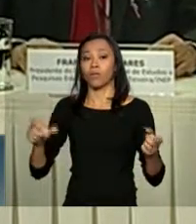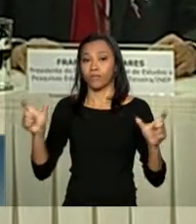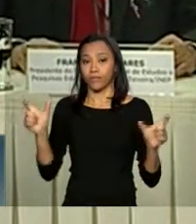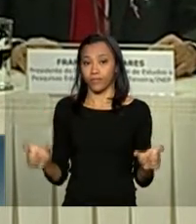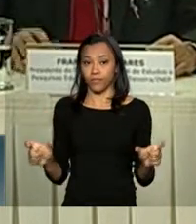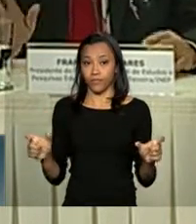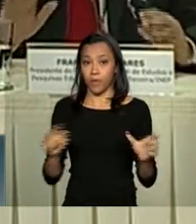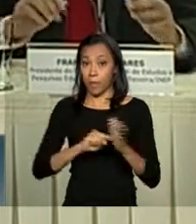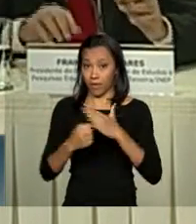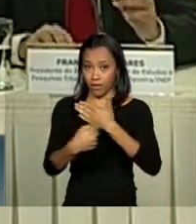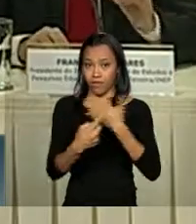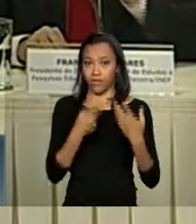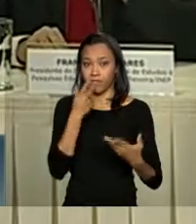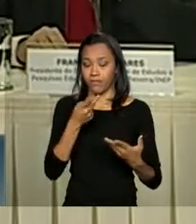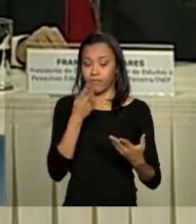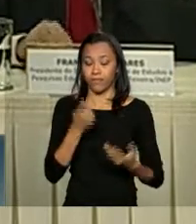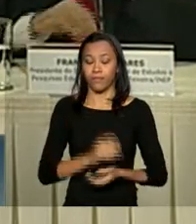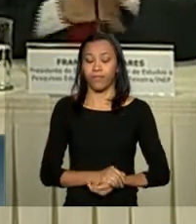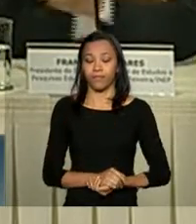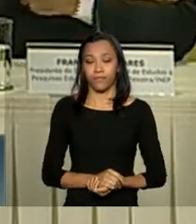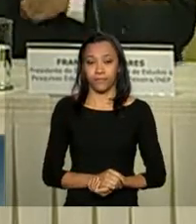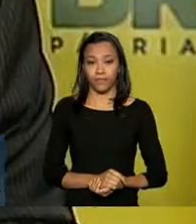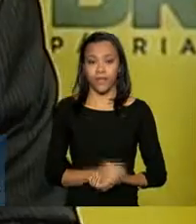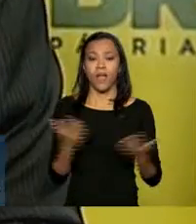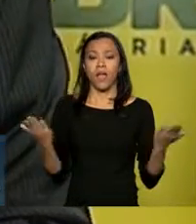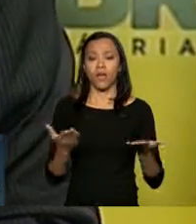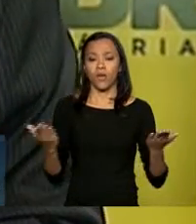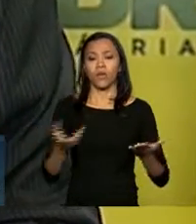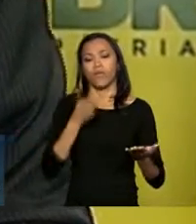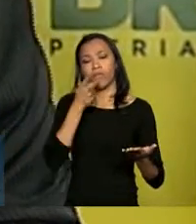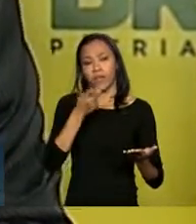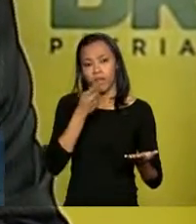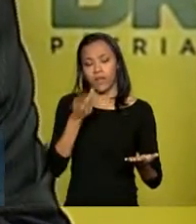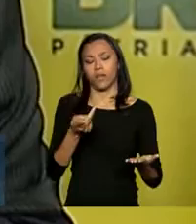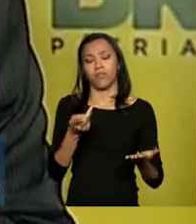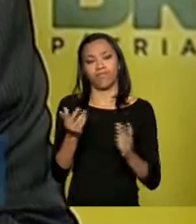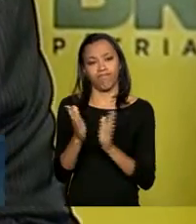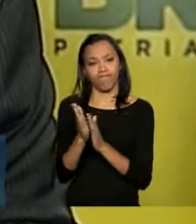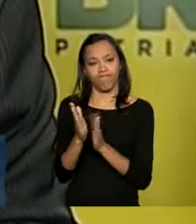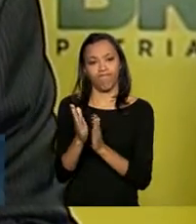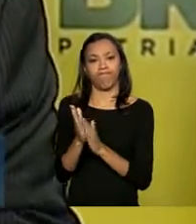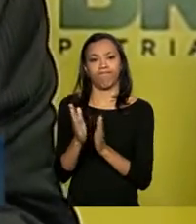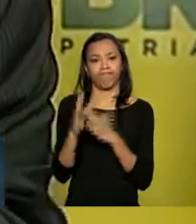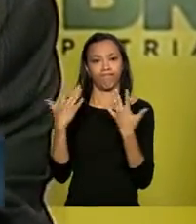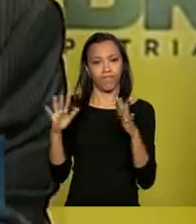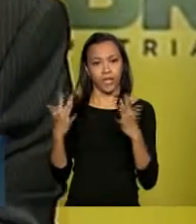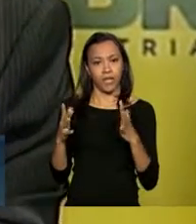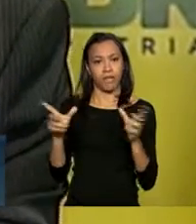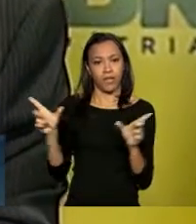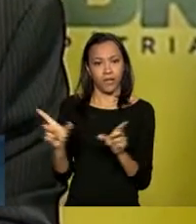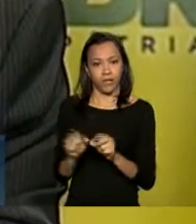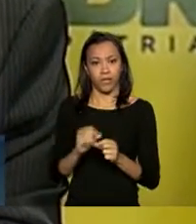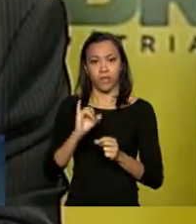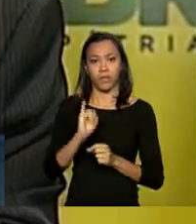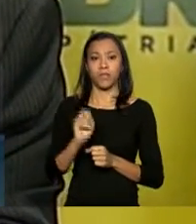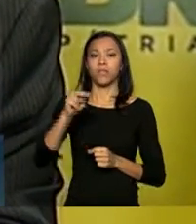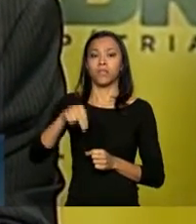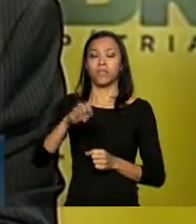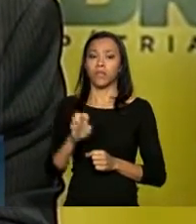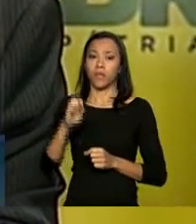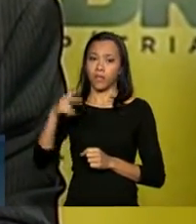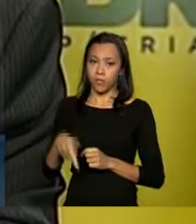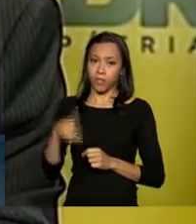Posso falar? Claro. Bom, agora eu queria fazer um comentário. Primeiro de tudo, parabéns ao INEP, não só pela